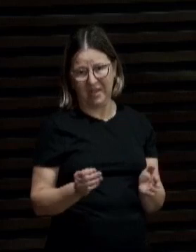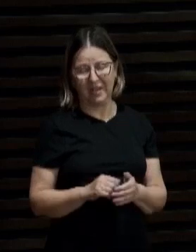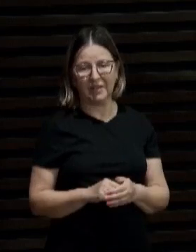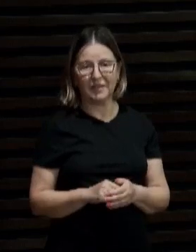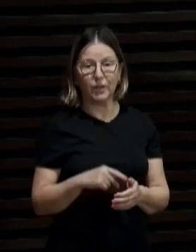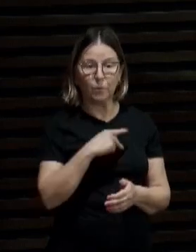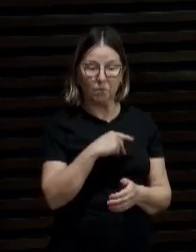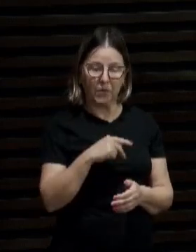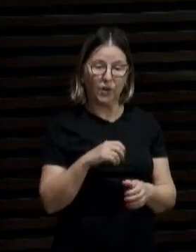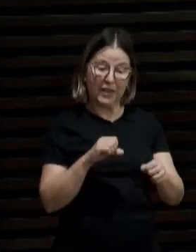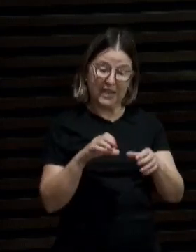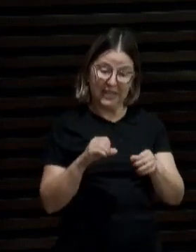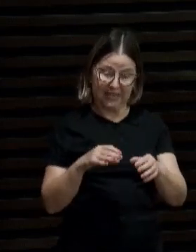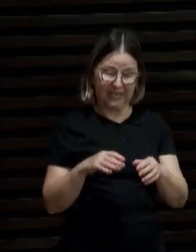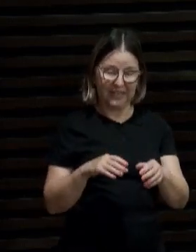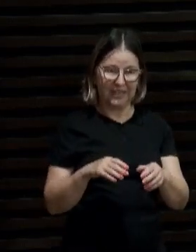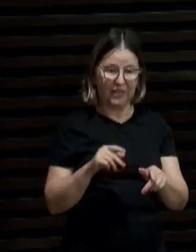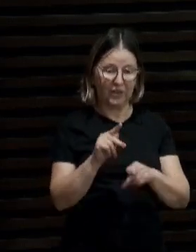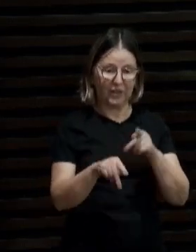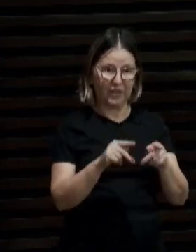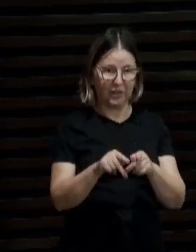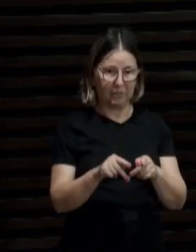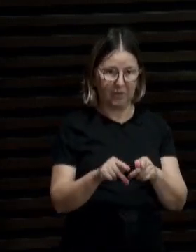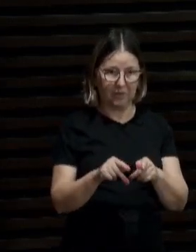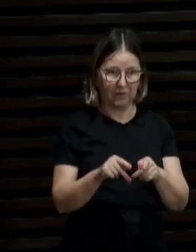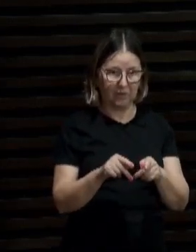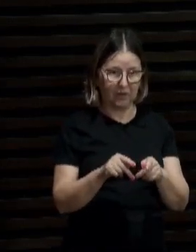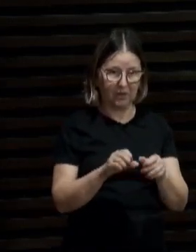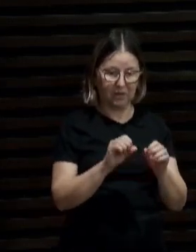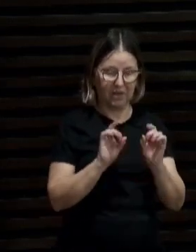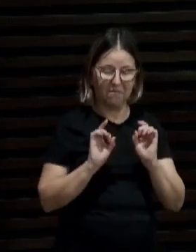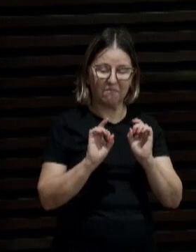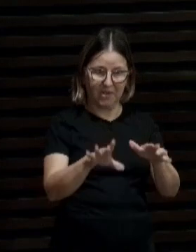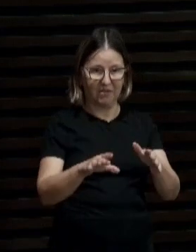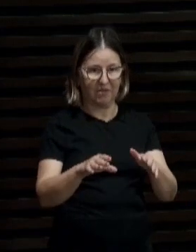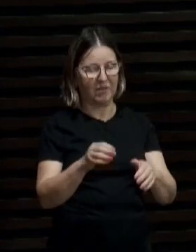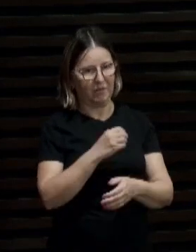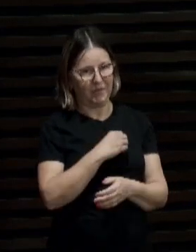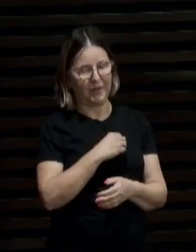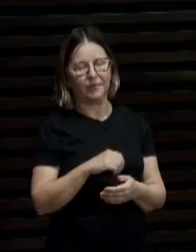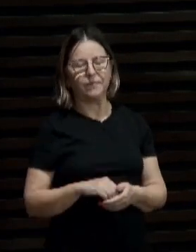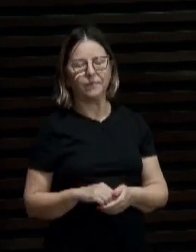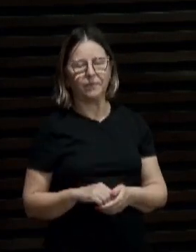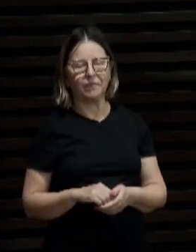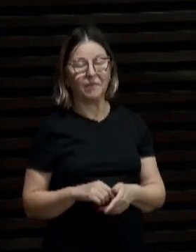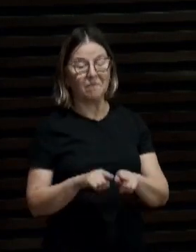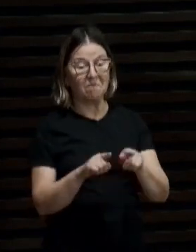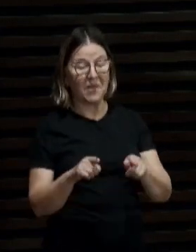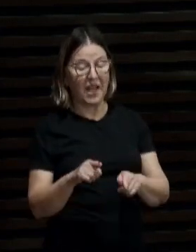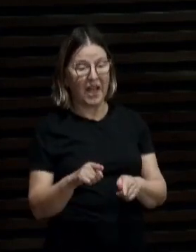irmãos a abandonarem a velha vida do culto a Diana e a Baco. Aí vem esse Nicolau e diz assim,